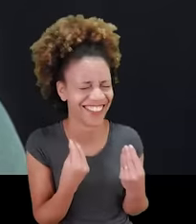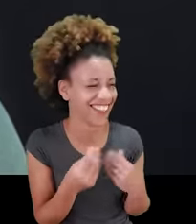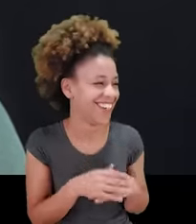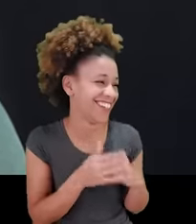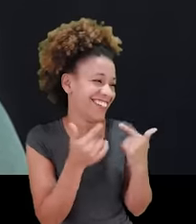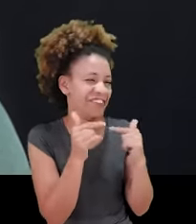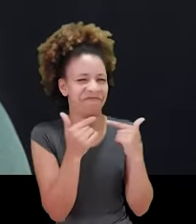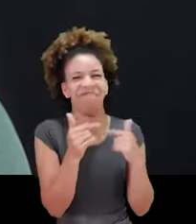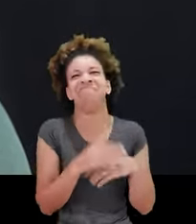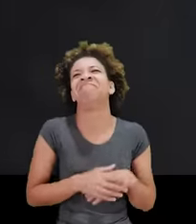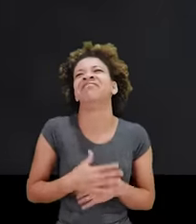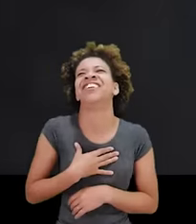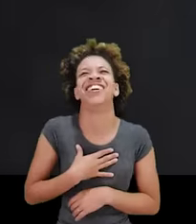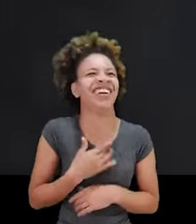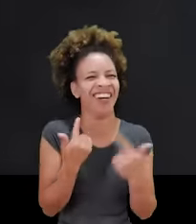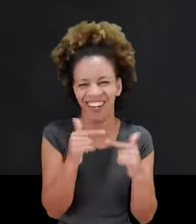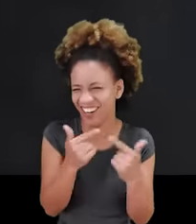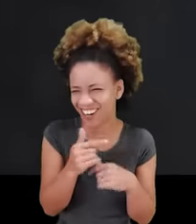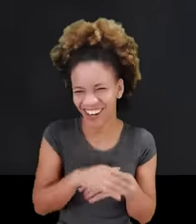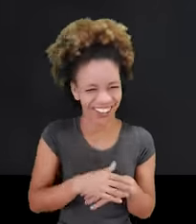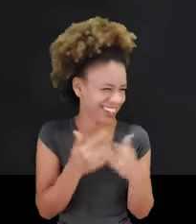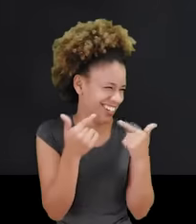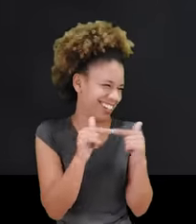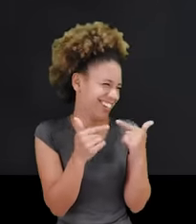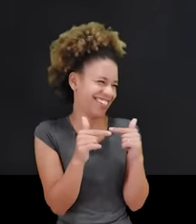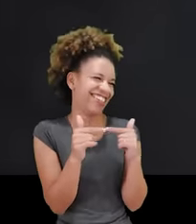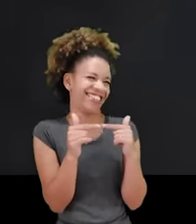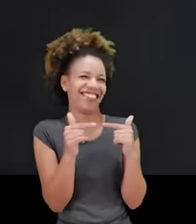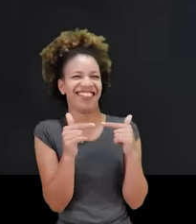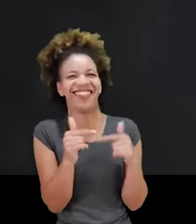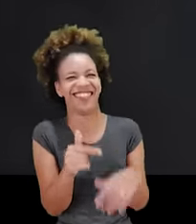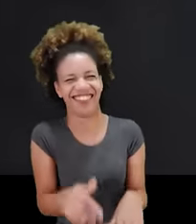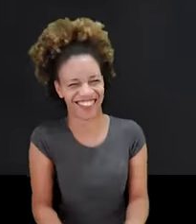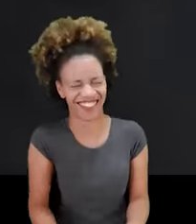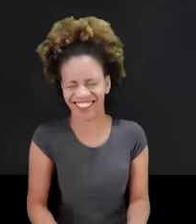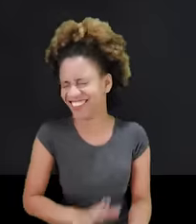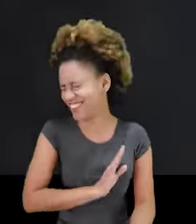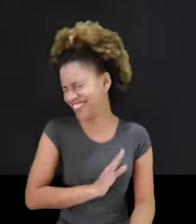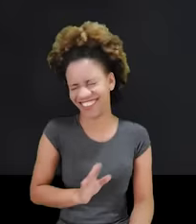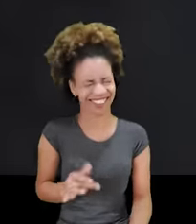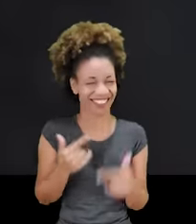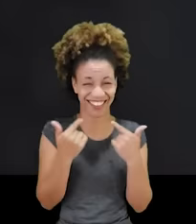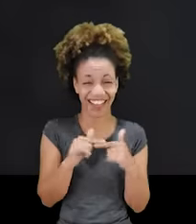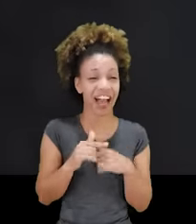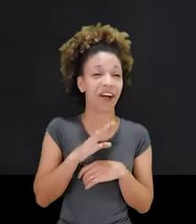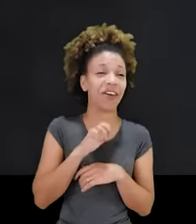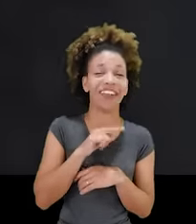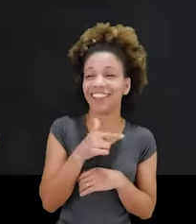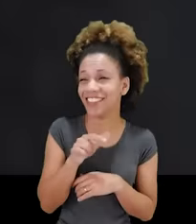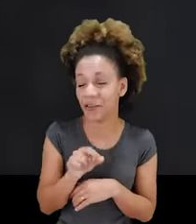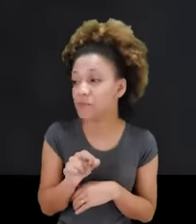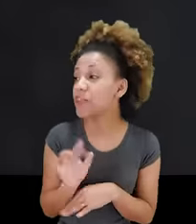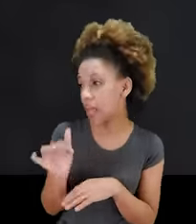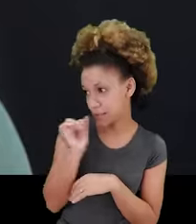É o colonizador. Estou com saudade do meu colonizador. Eu sabia que o colonizador era meu amigo. As mulheres, por exemplo.